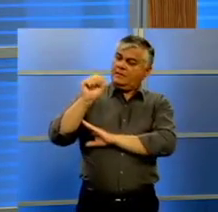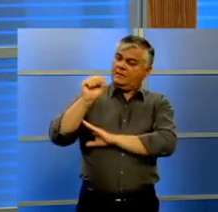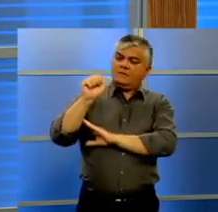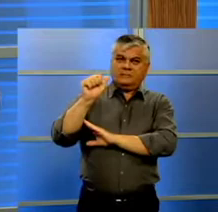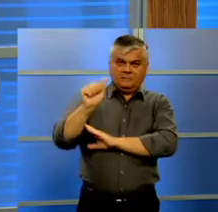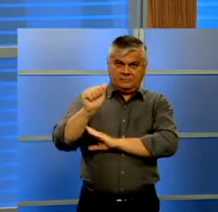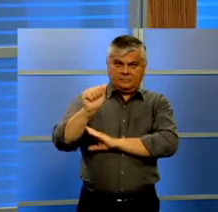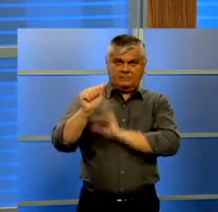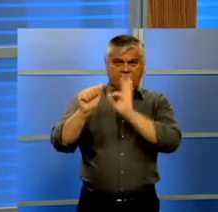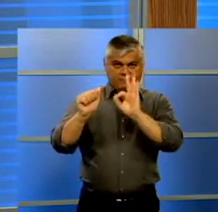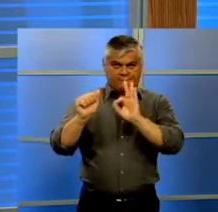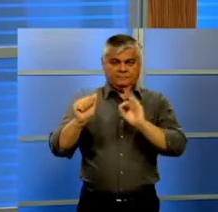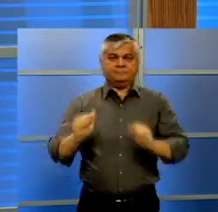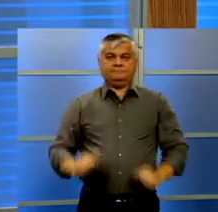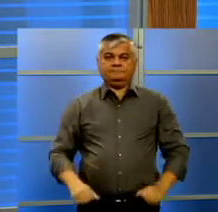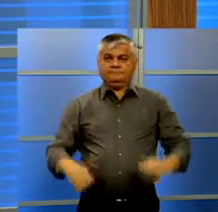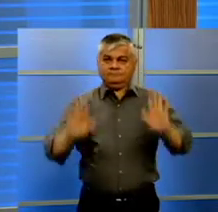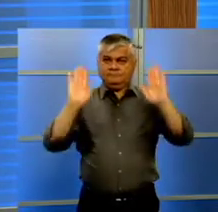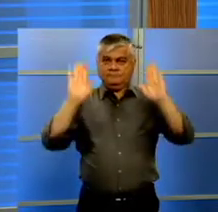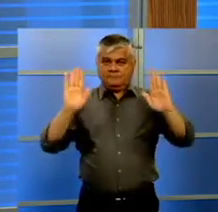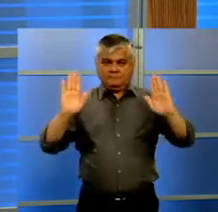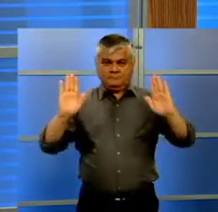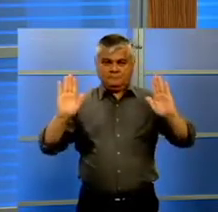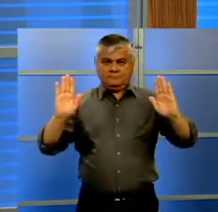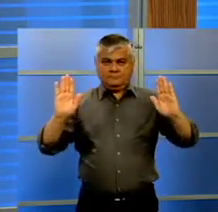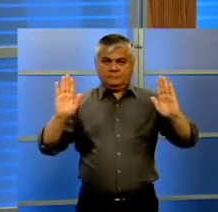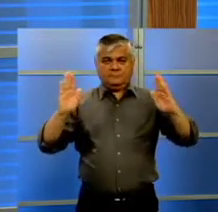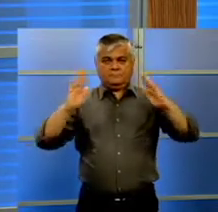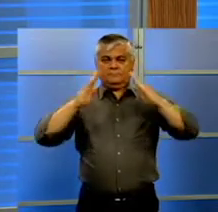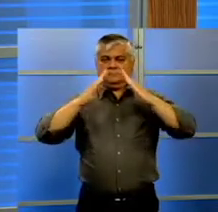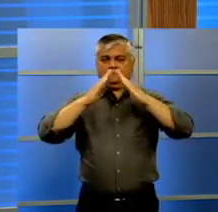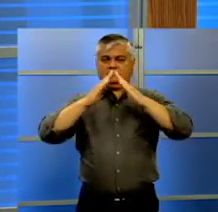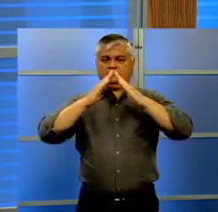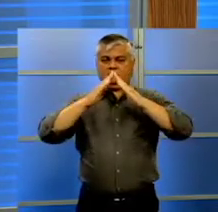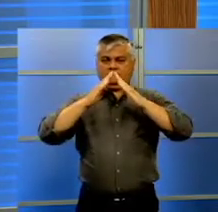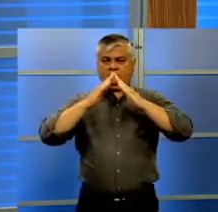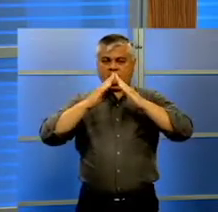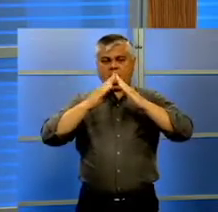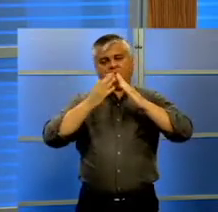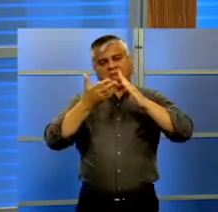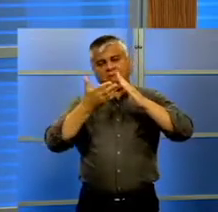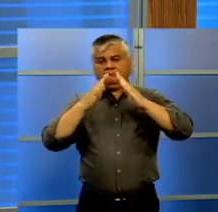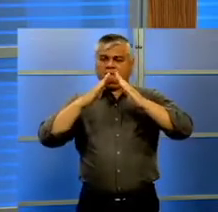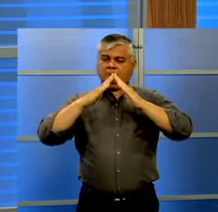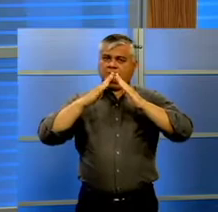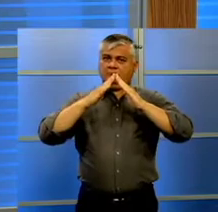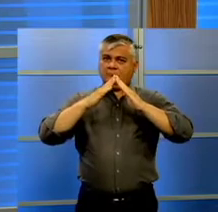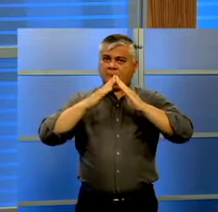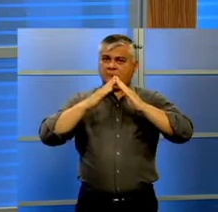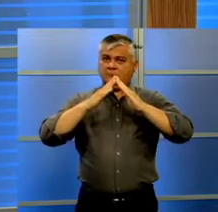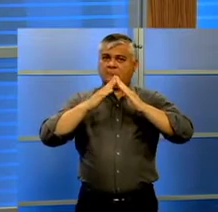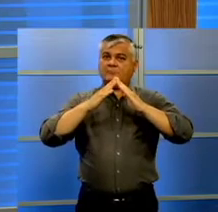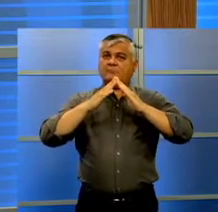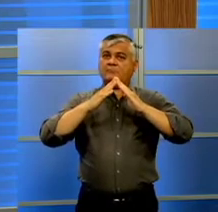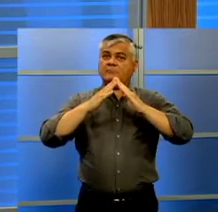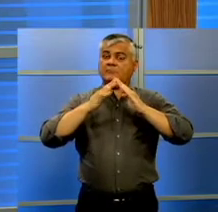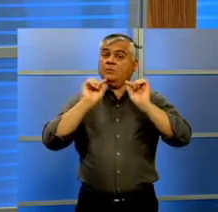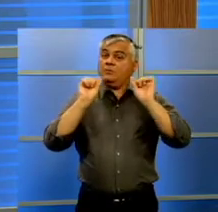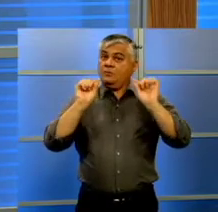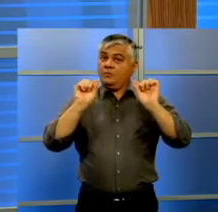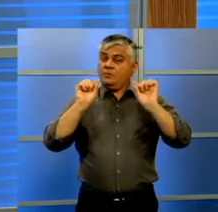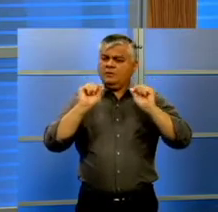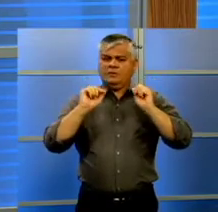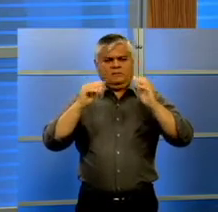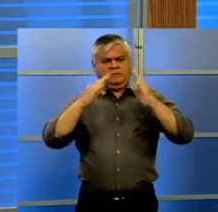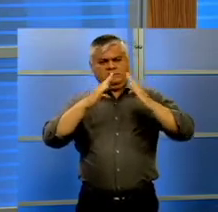casa. Configuração em B, eu formo aqui o telhadinho. Todo mundo sabe o sinal de casa, certo? Mas